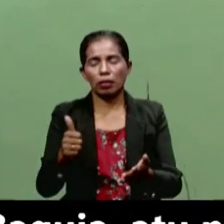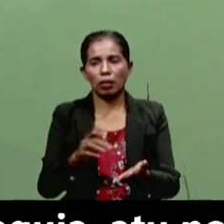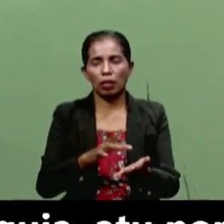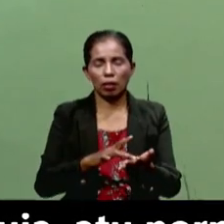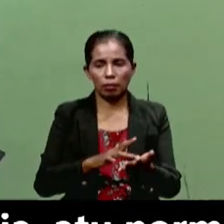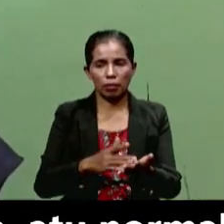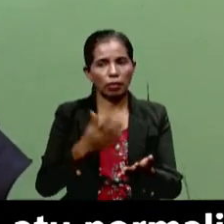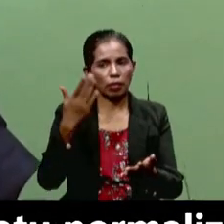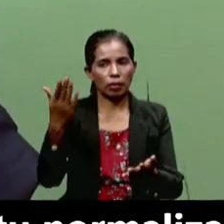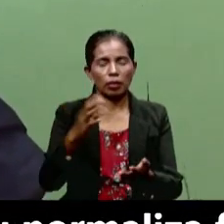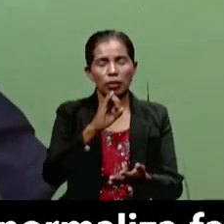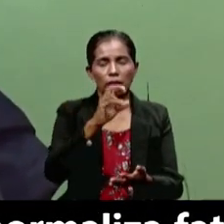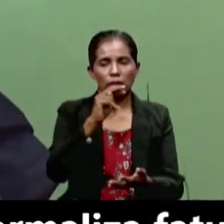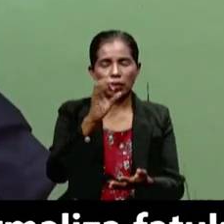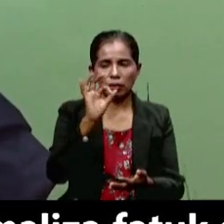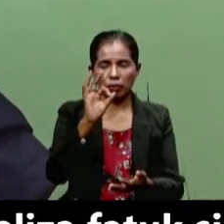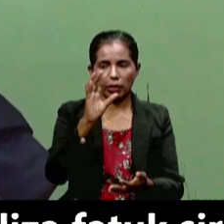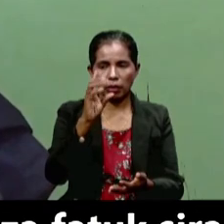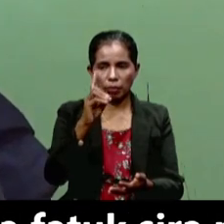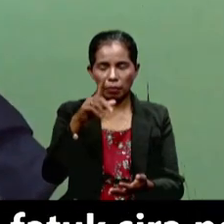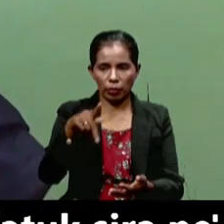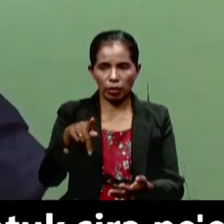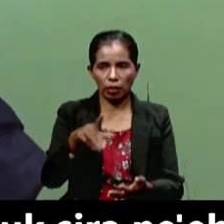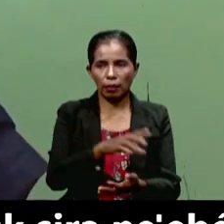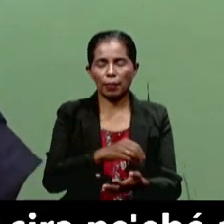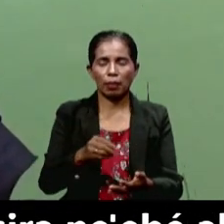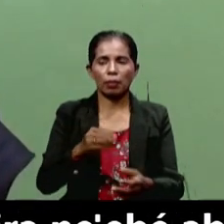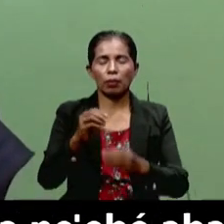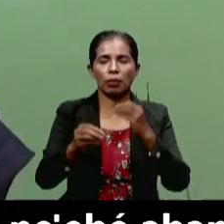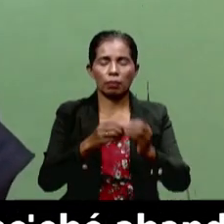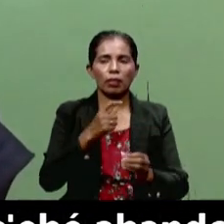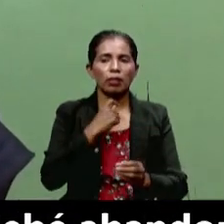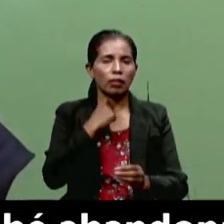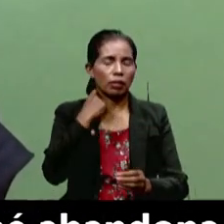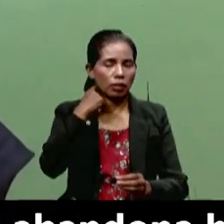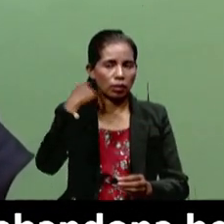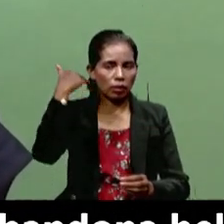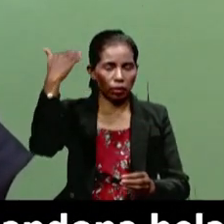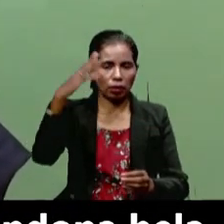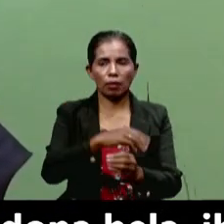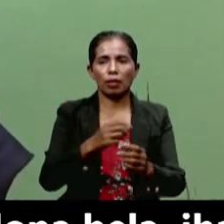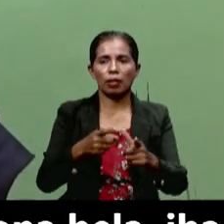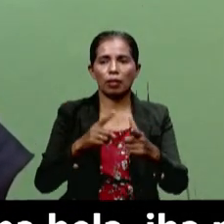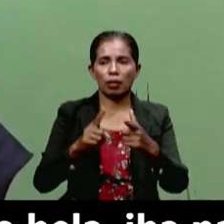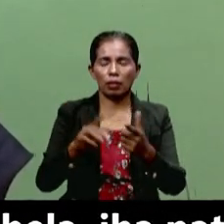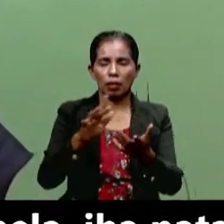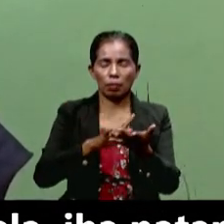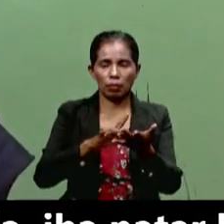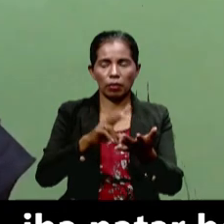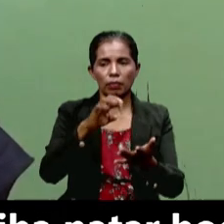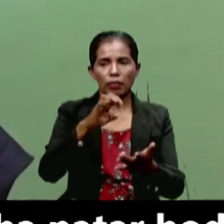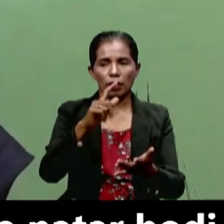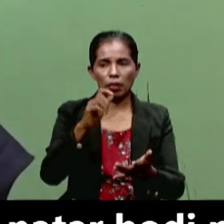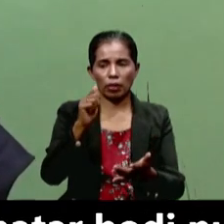fica no Filipino, vai hipertensão em Nilo, e hidralazim, vai em Moro Vital,